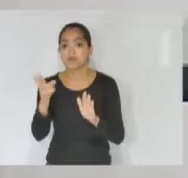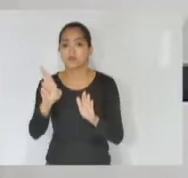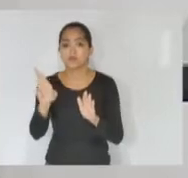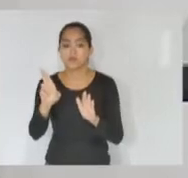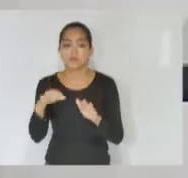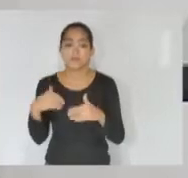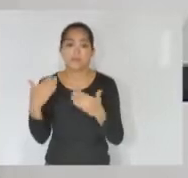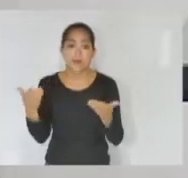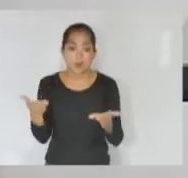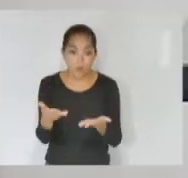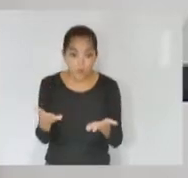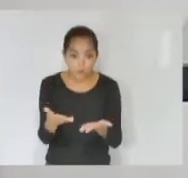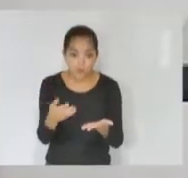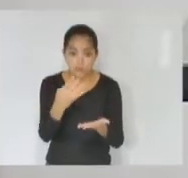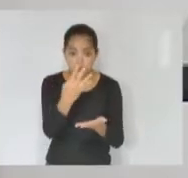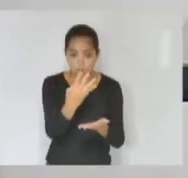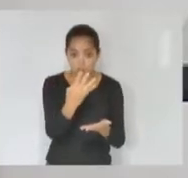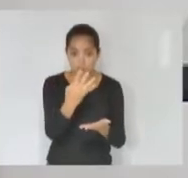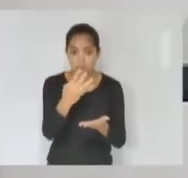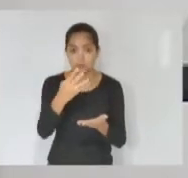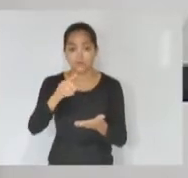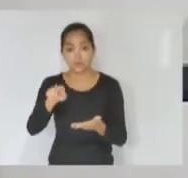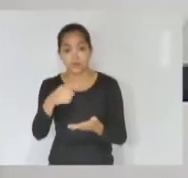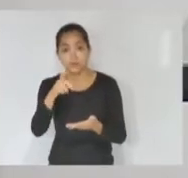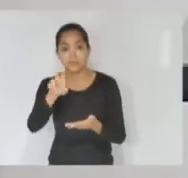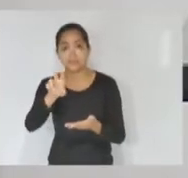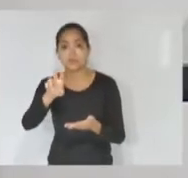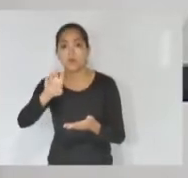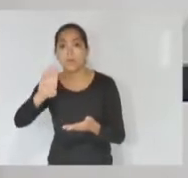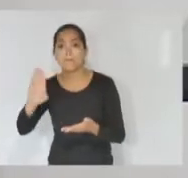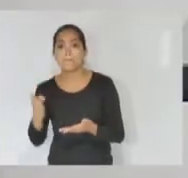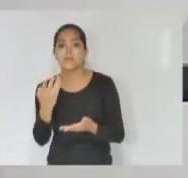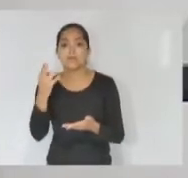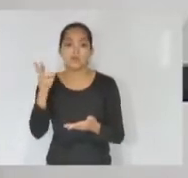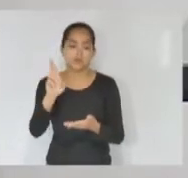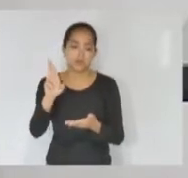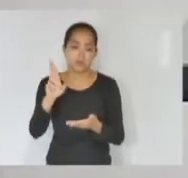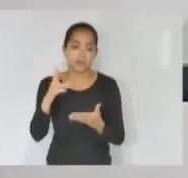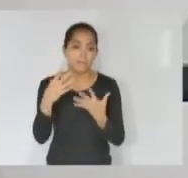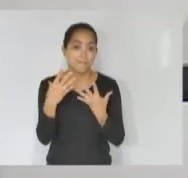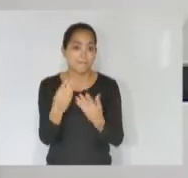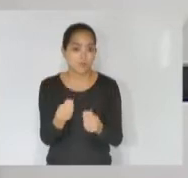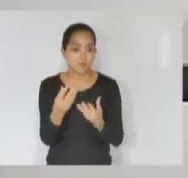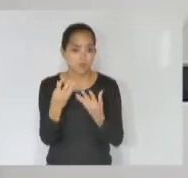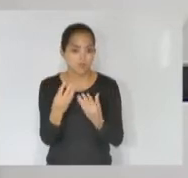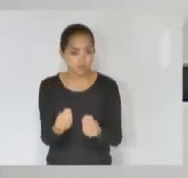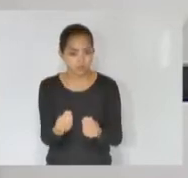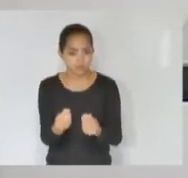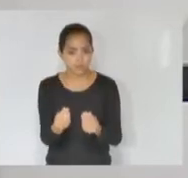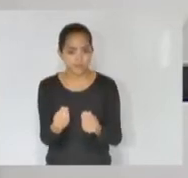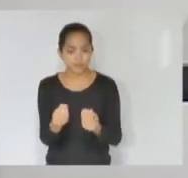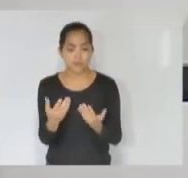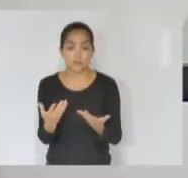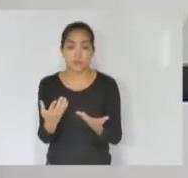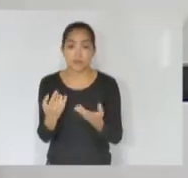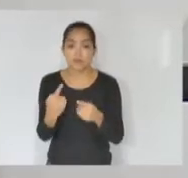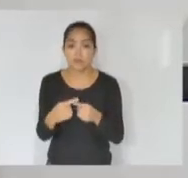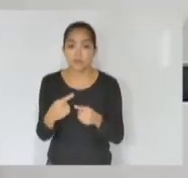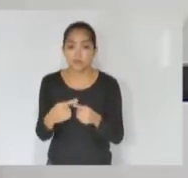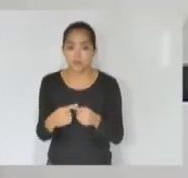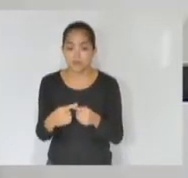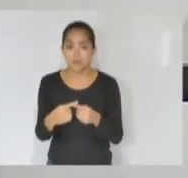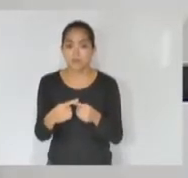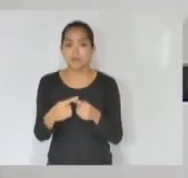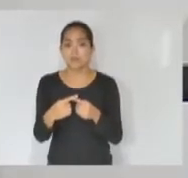em 4,5 bilhões de reais. Isso é muito, isso é muita coisa, porque isso